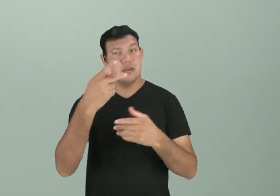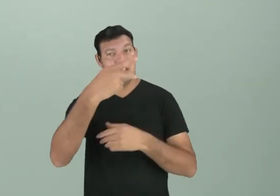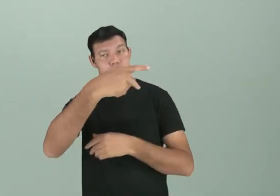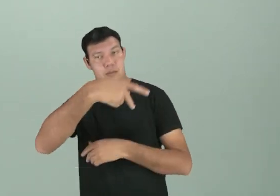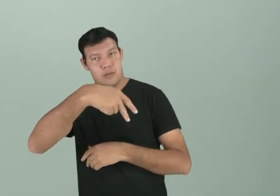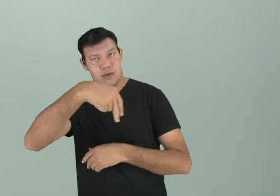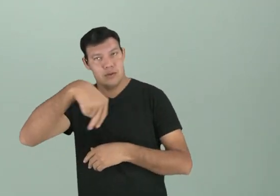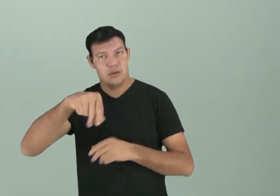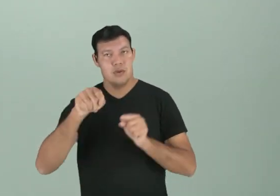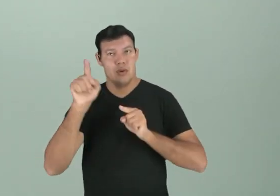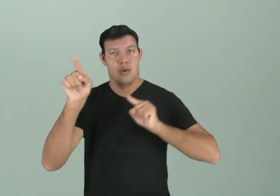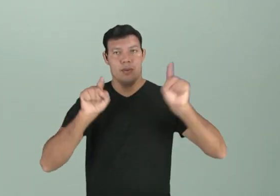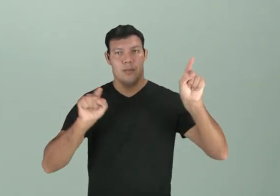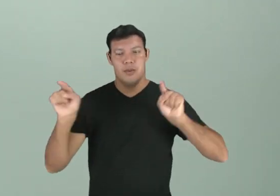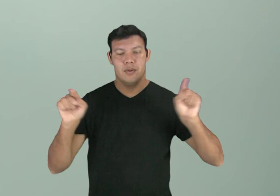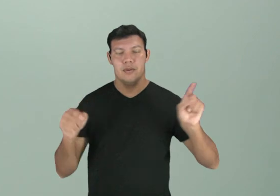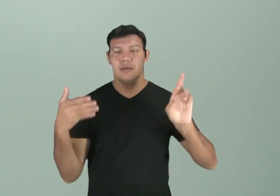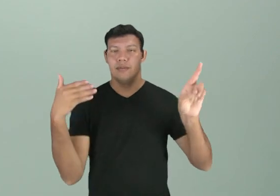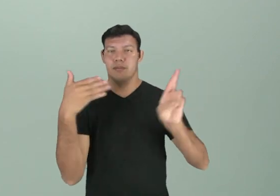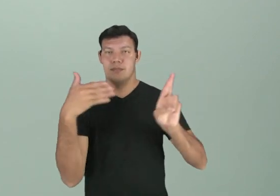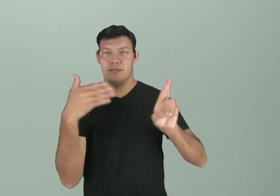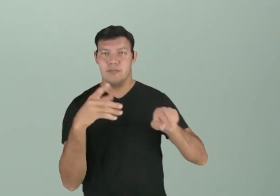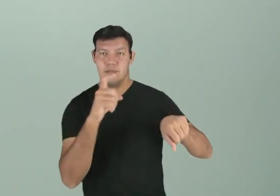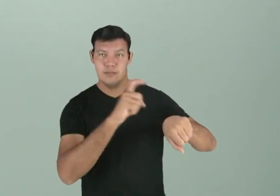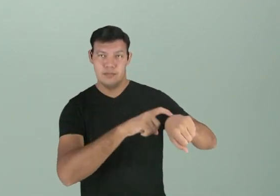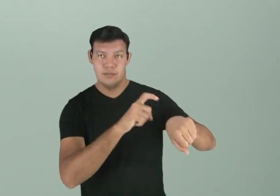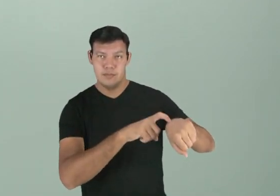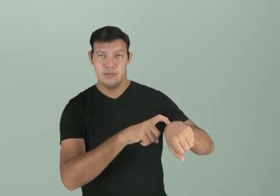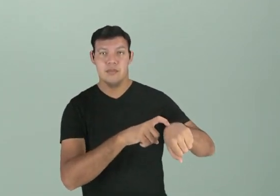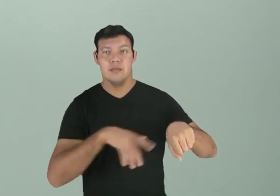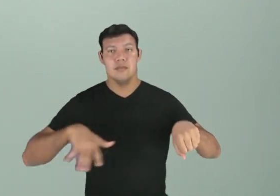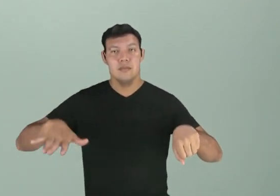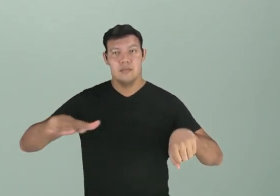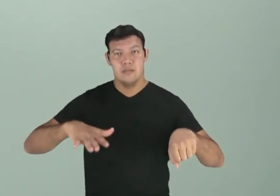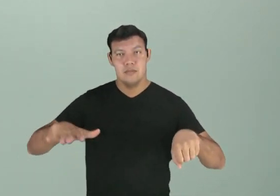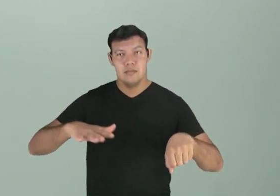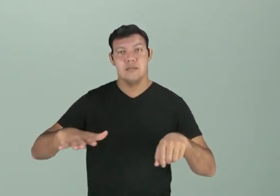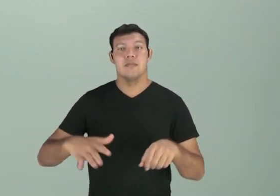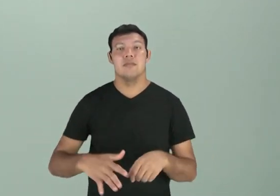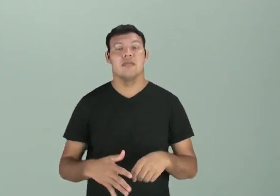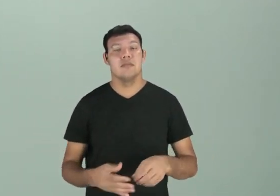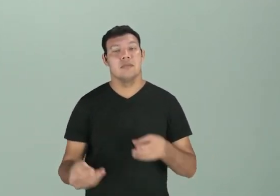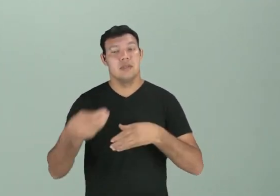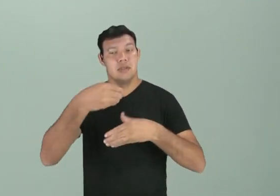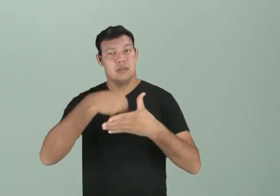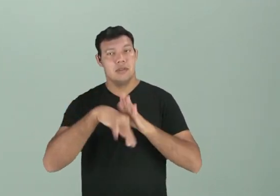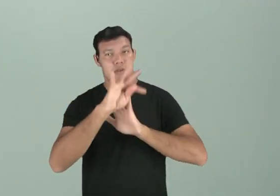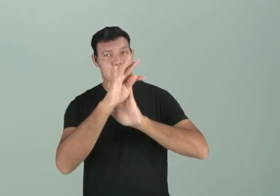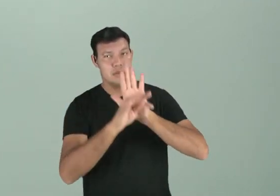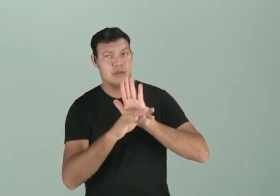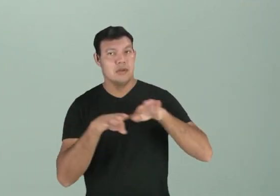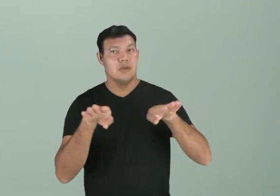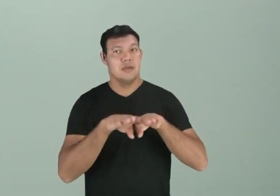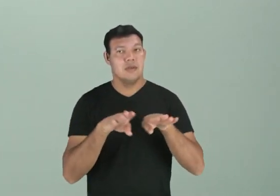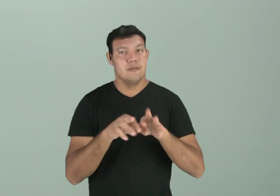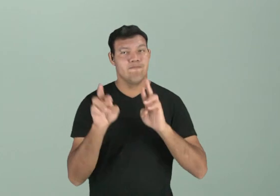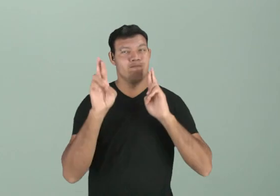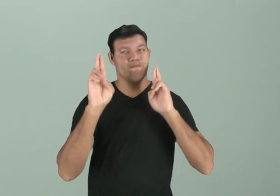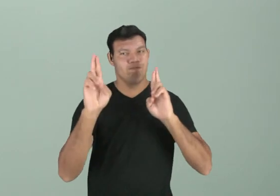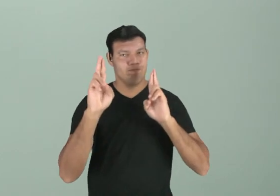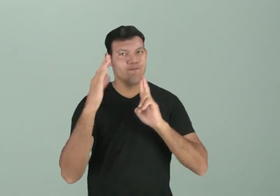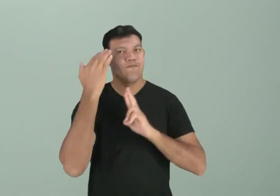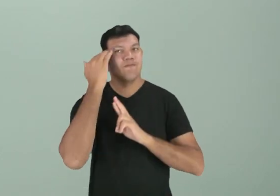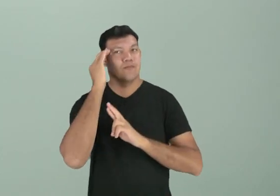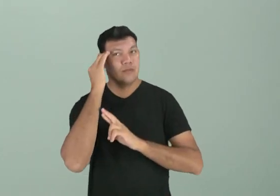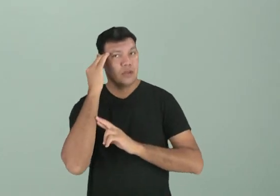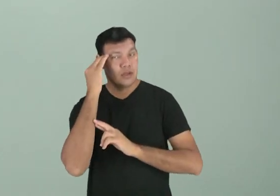demonstrativos utilizados como referência no tempo, espaço e dentro do texto. Espero que vocês tenham entendido